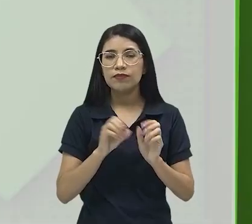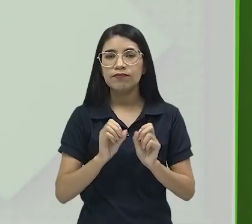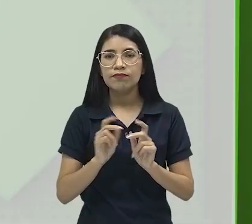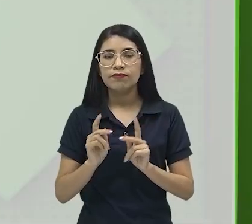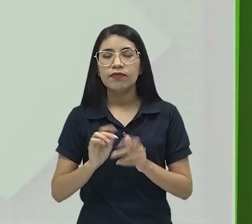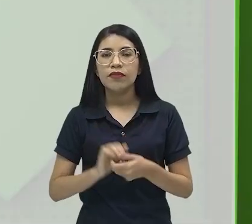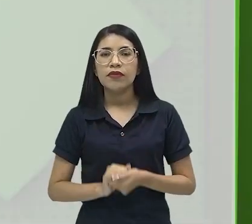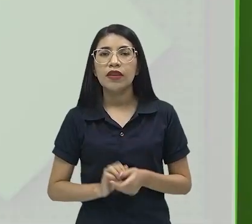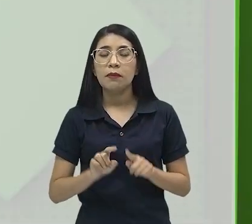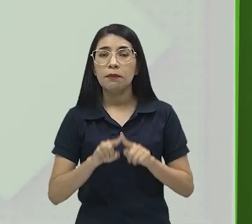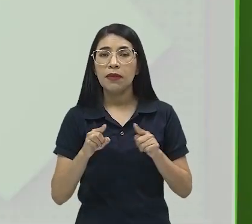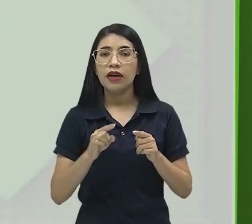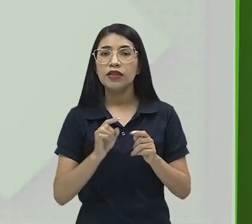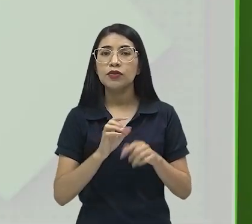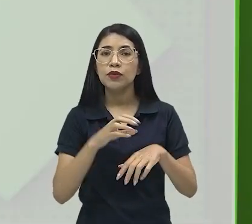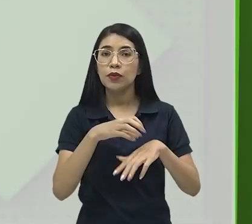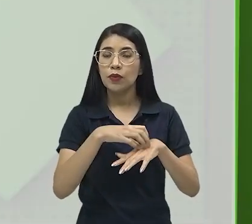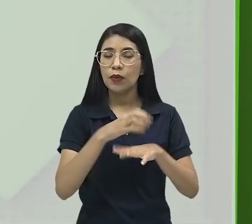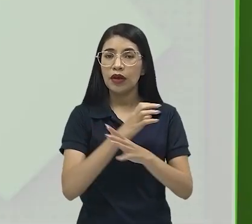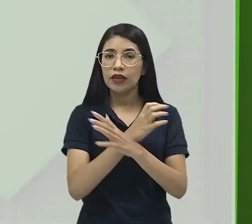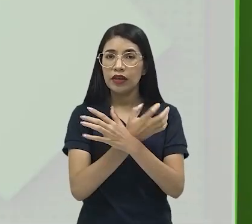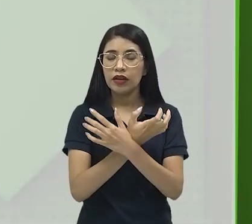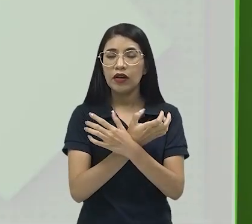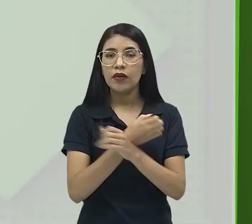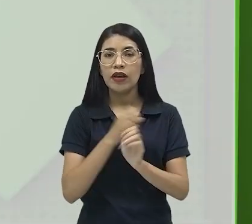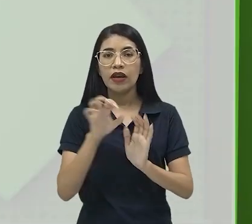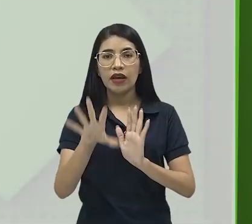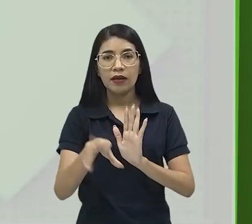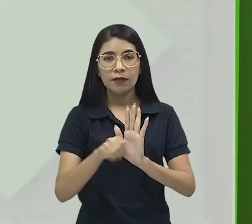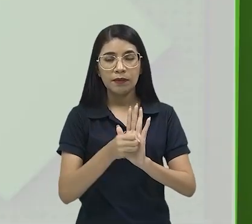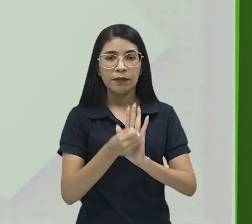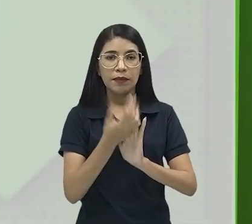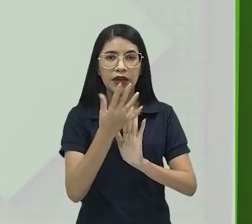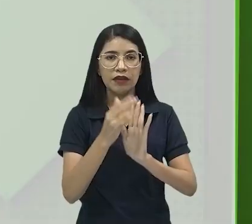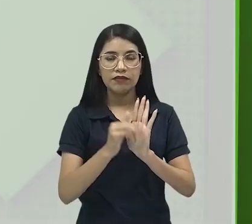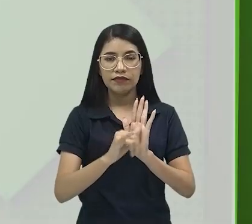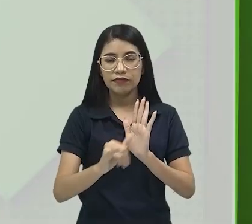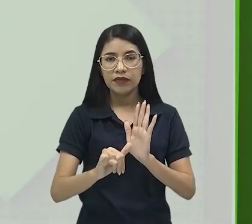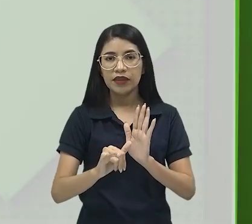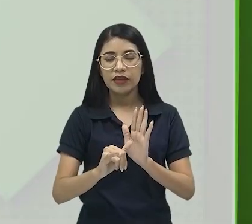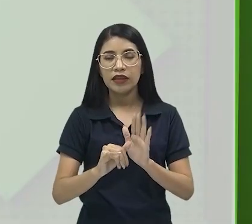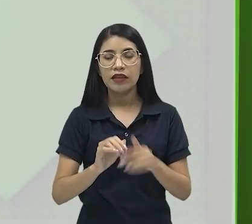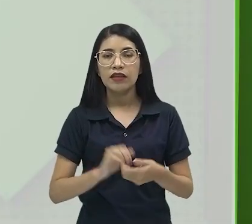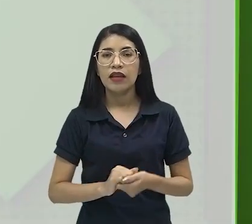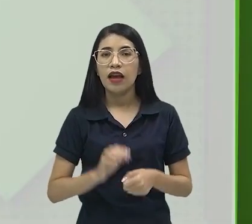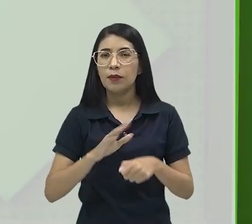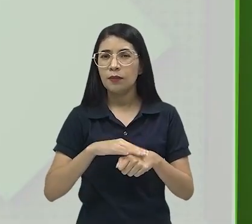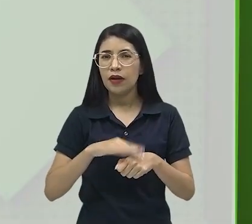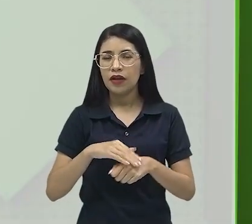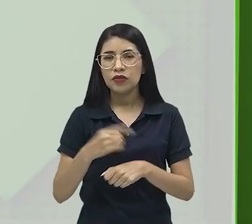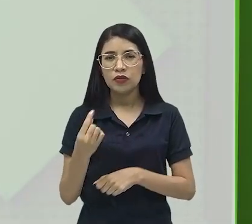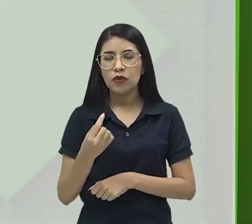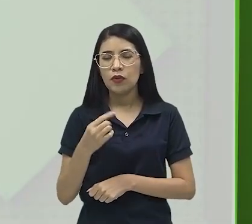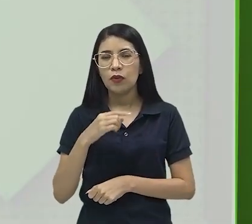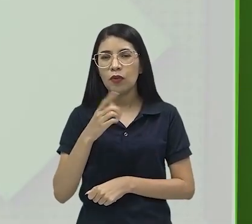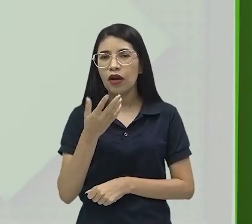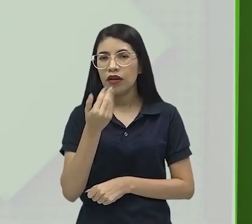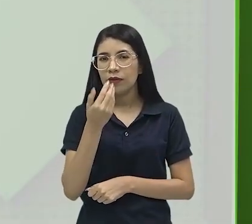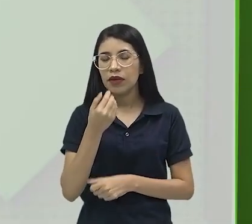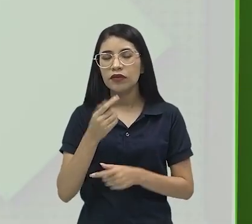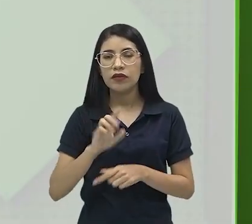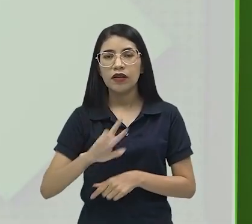mas no reino animal nós somos heterotróficos. Não produzimos nosso próprio alimento e temos